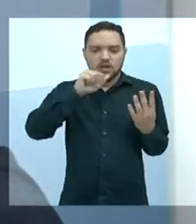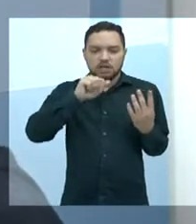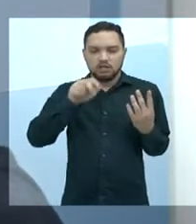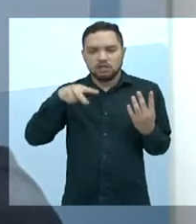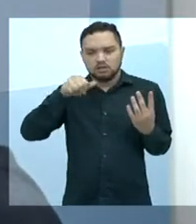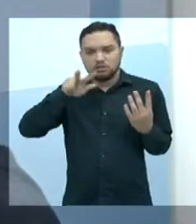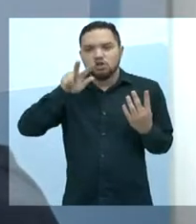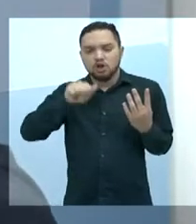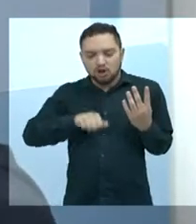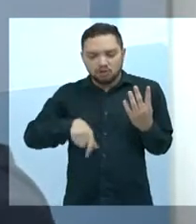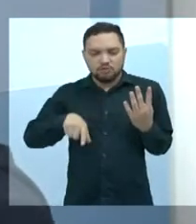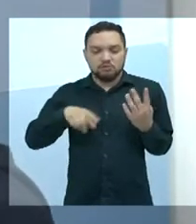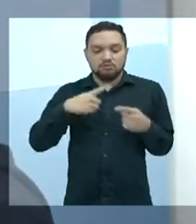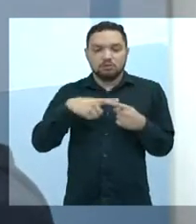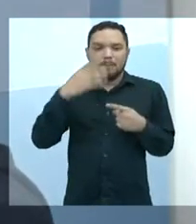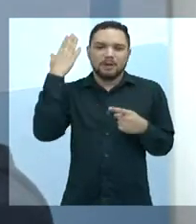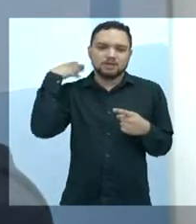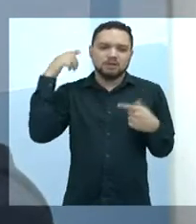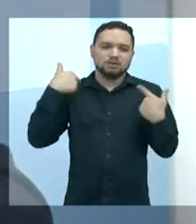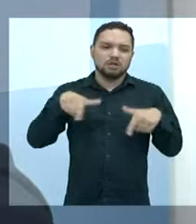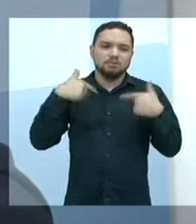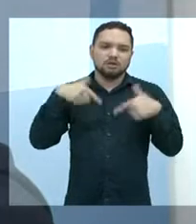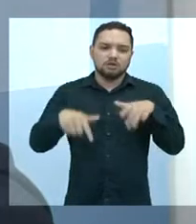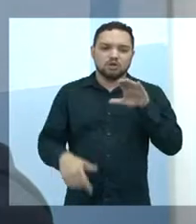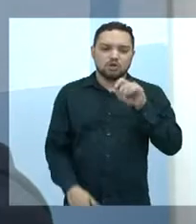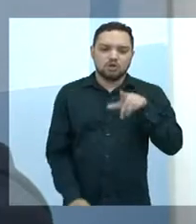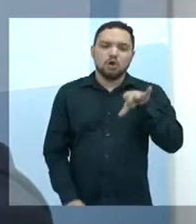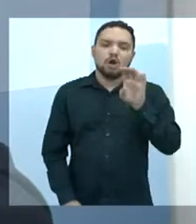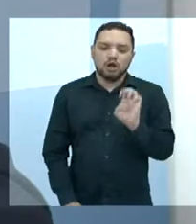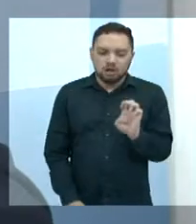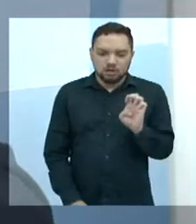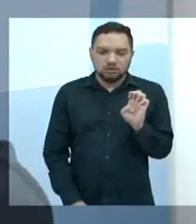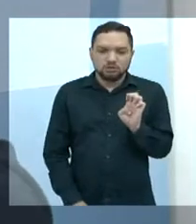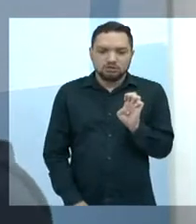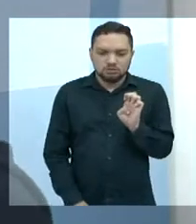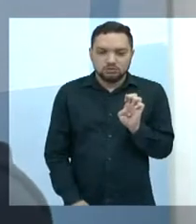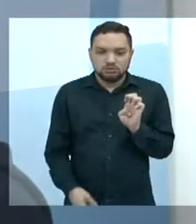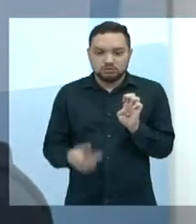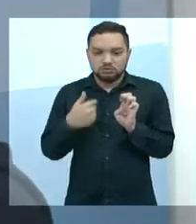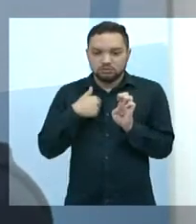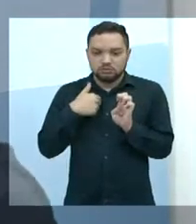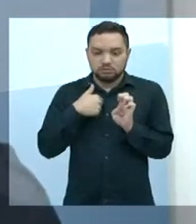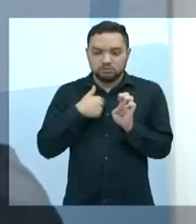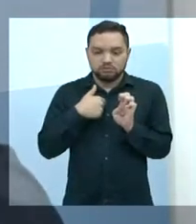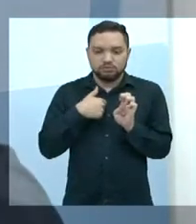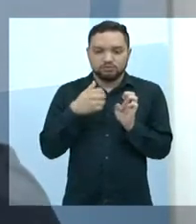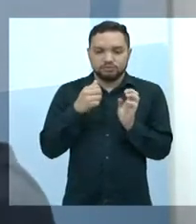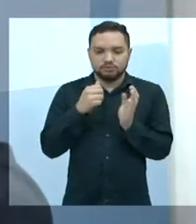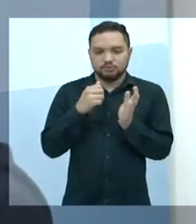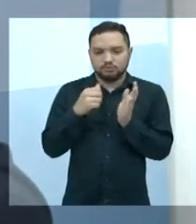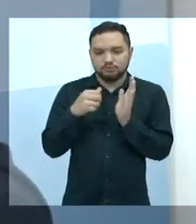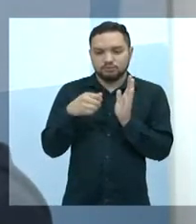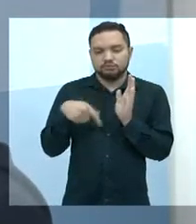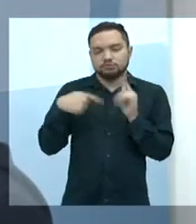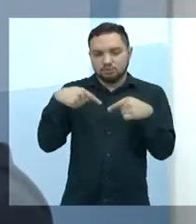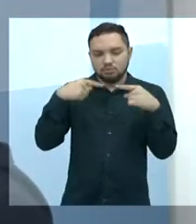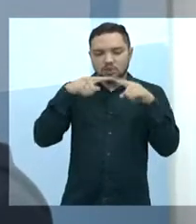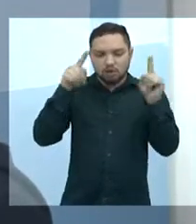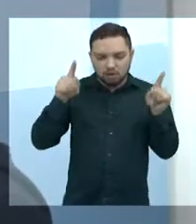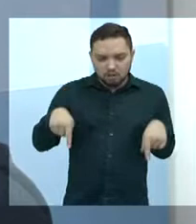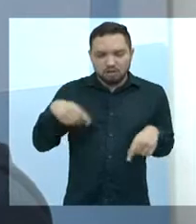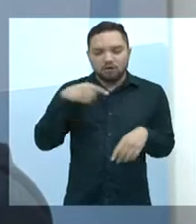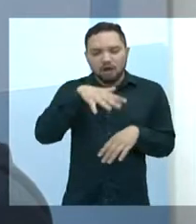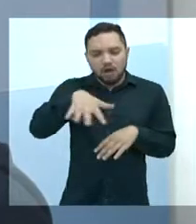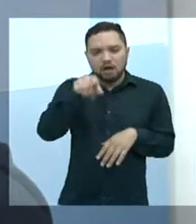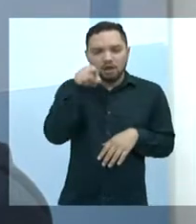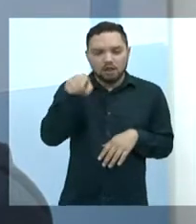eu trabalhava na Coelce, ela foi assim, mapeada para que eu pudesse trabalhar nos meus projetos, porque era uma